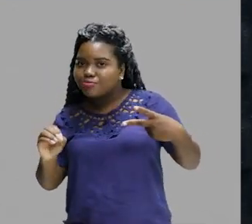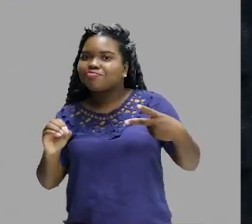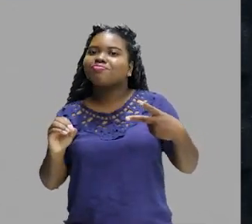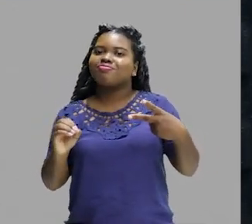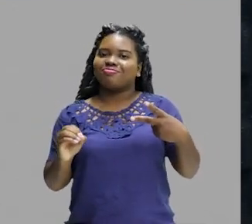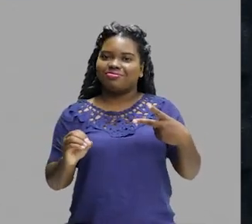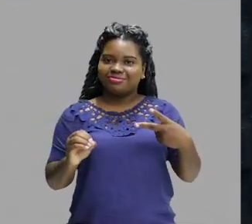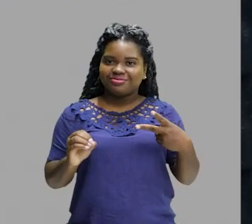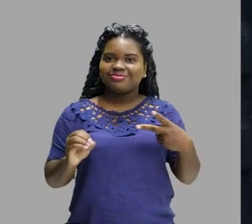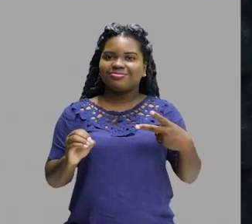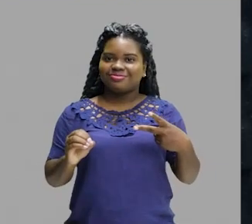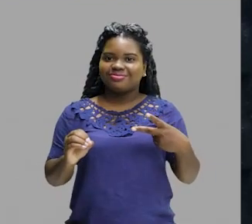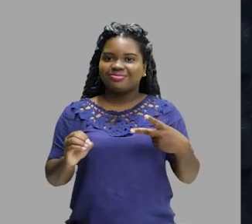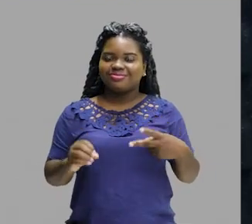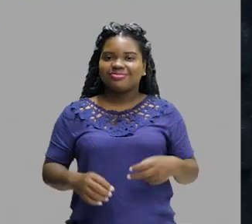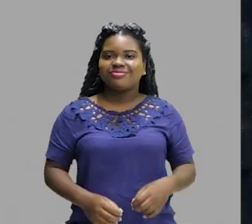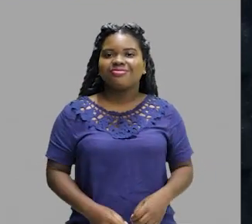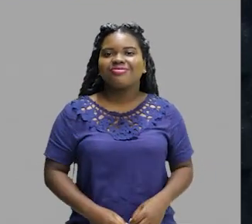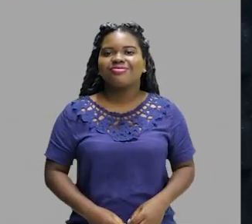salido.